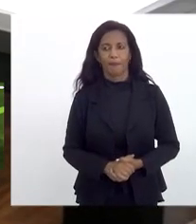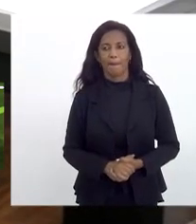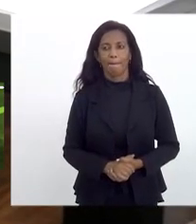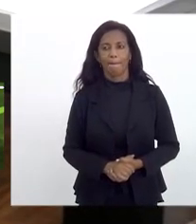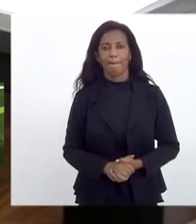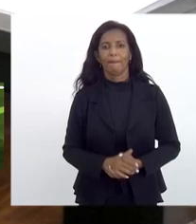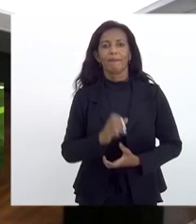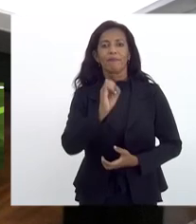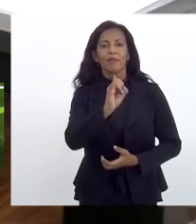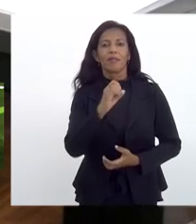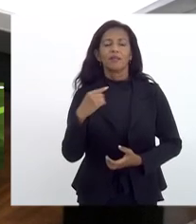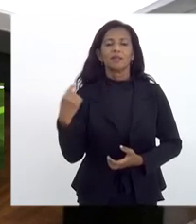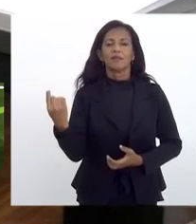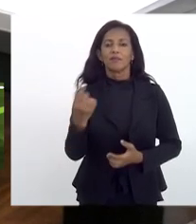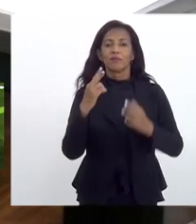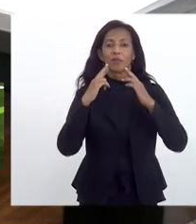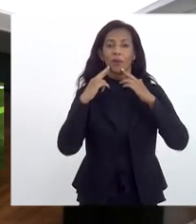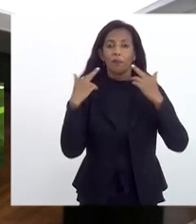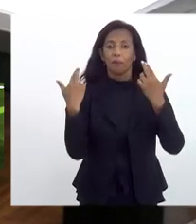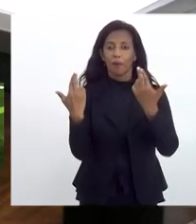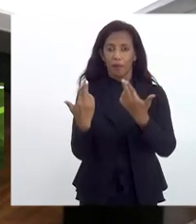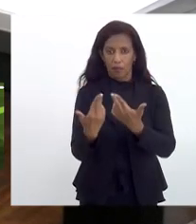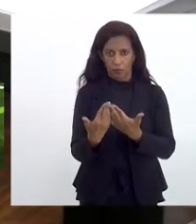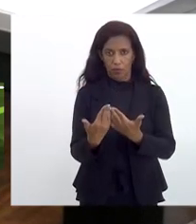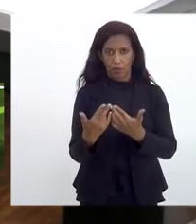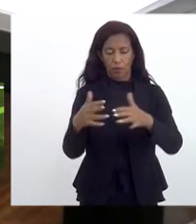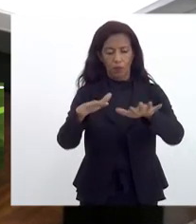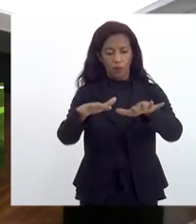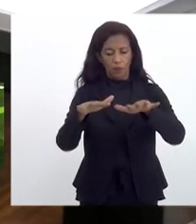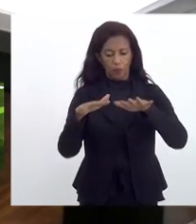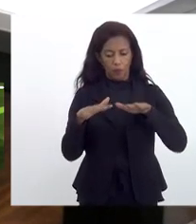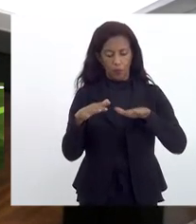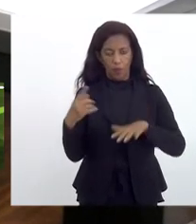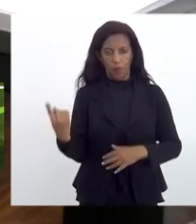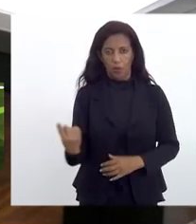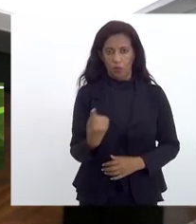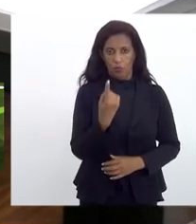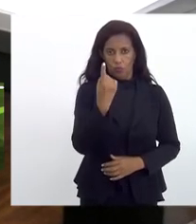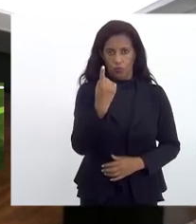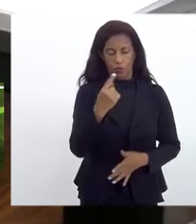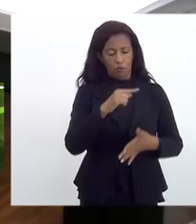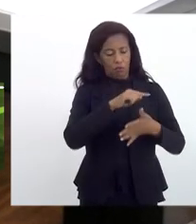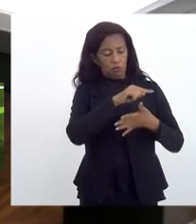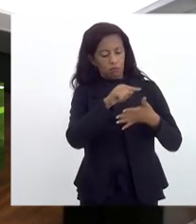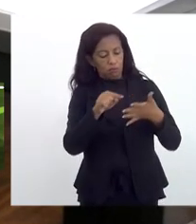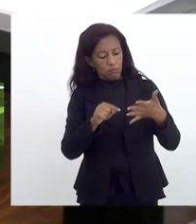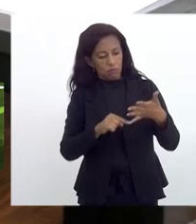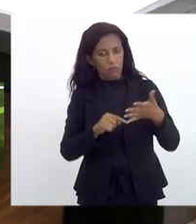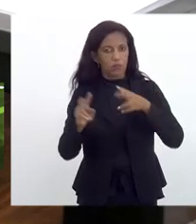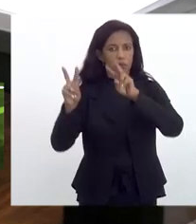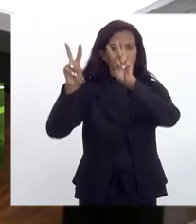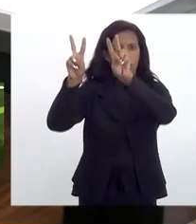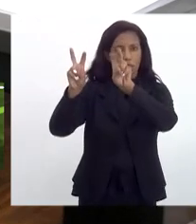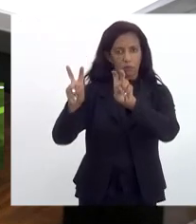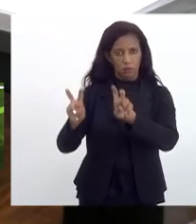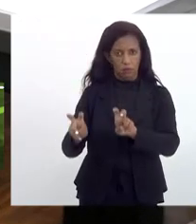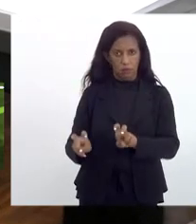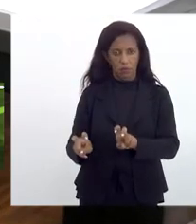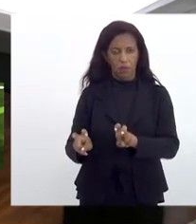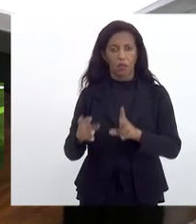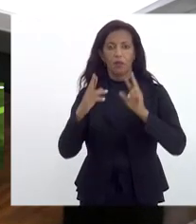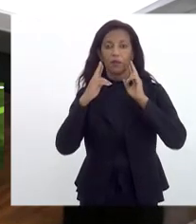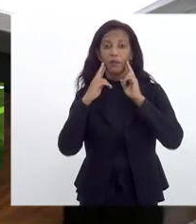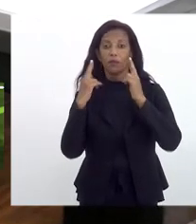se a gente fizer uma audiência pública única com os cinco temas fica uma audiência